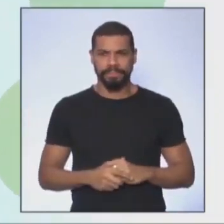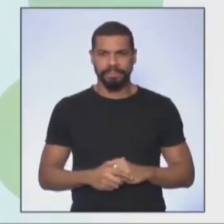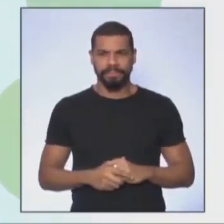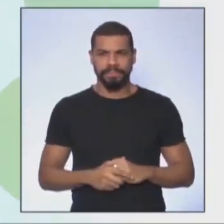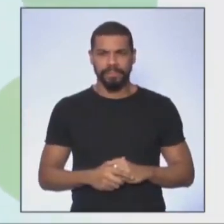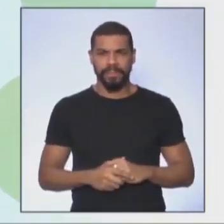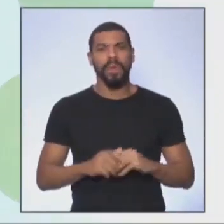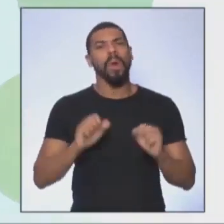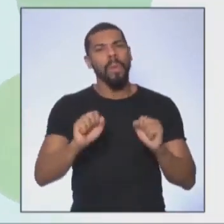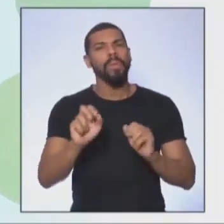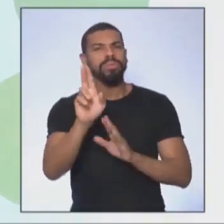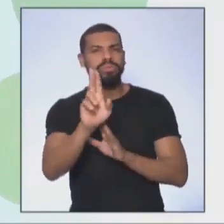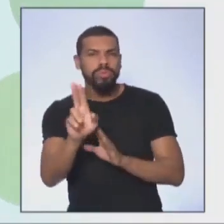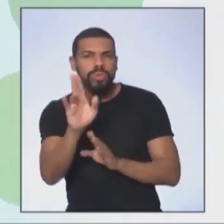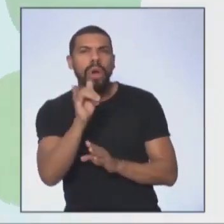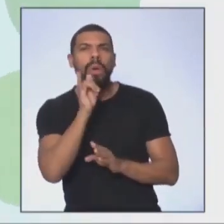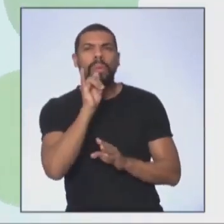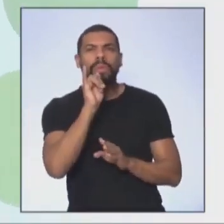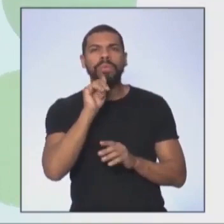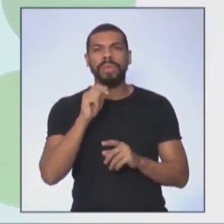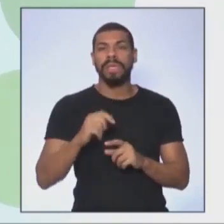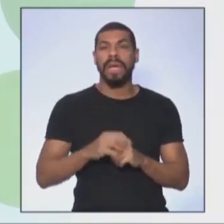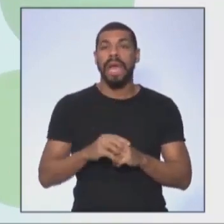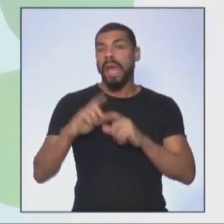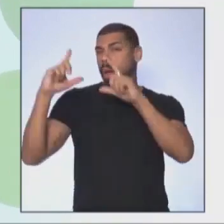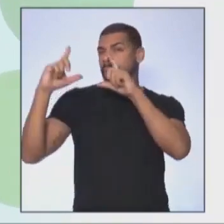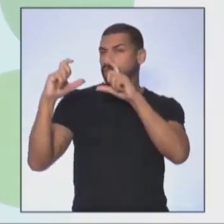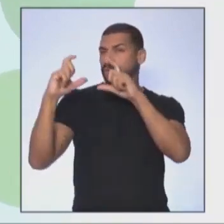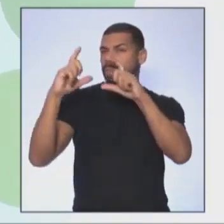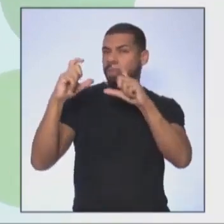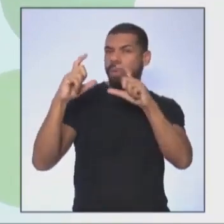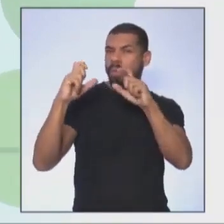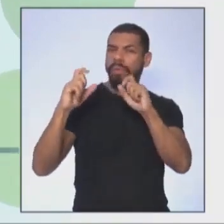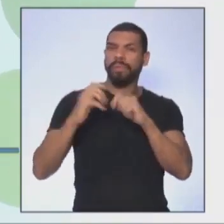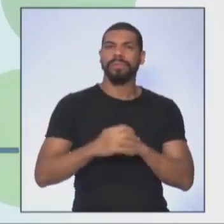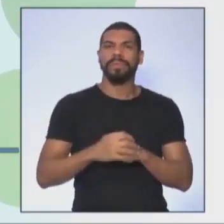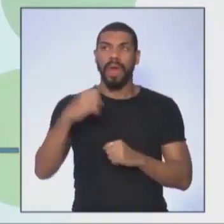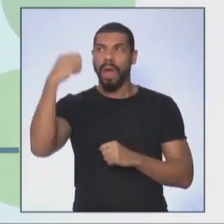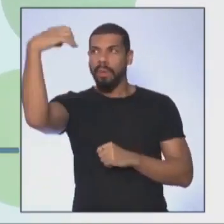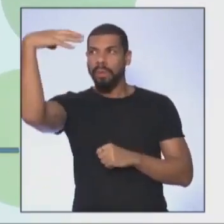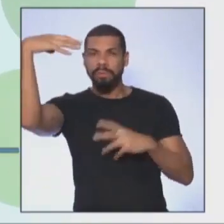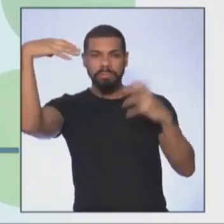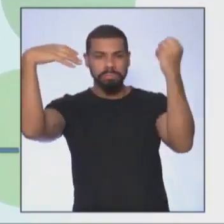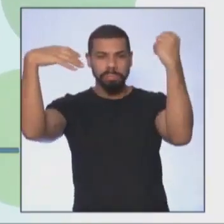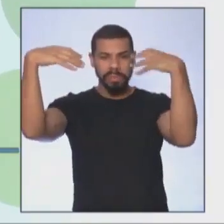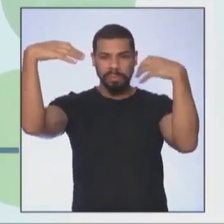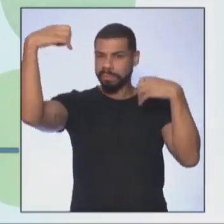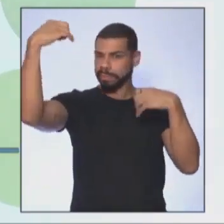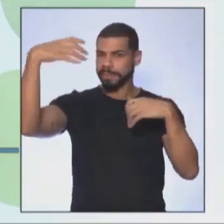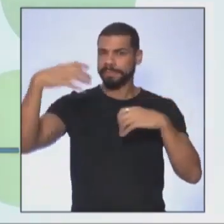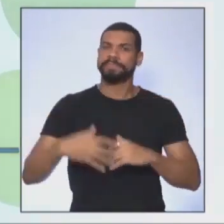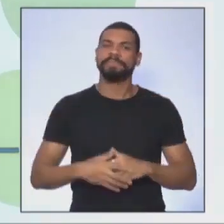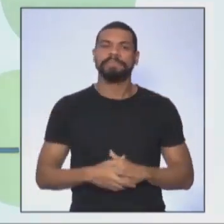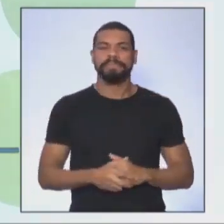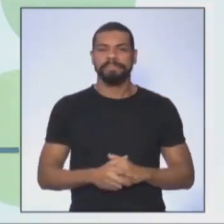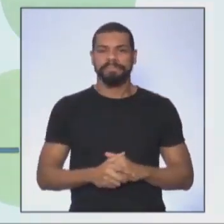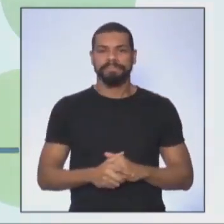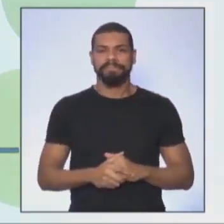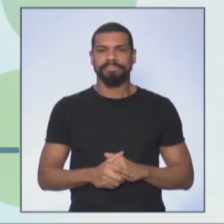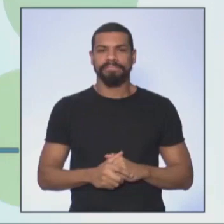Dá para usar lentes com polarizadores para impedir os reflexos de aparecerem na foto. Muito bem.